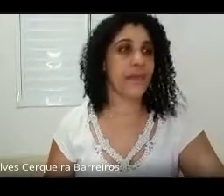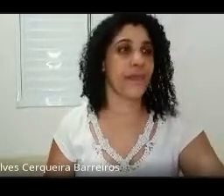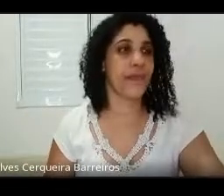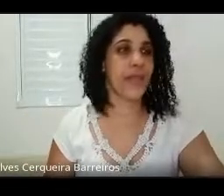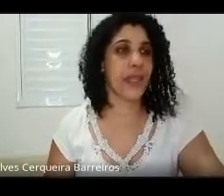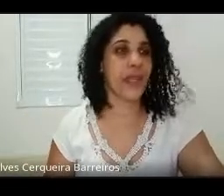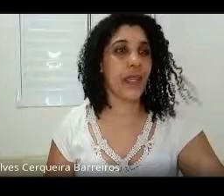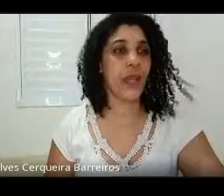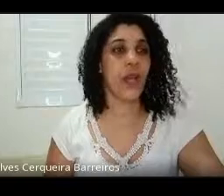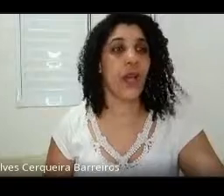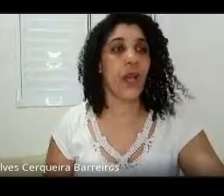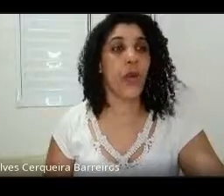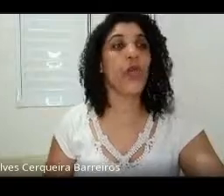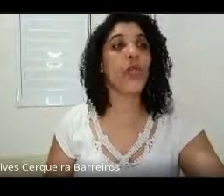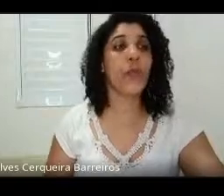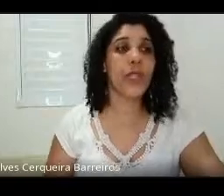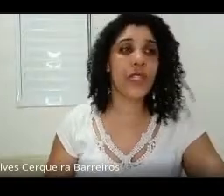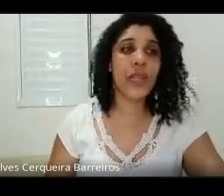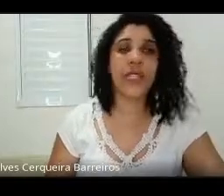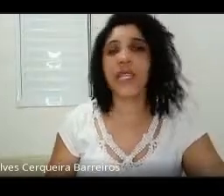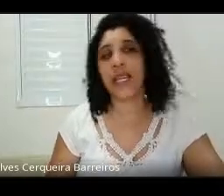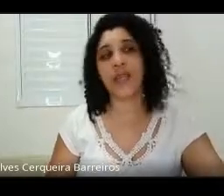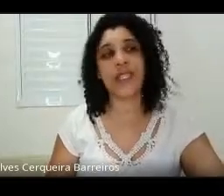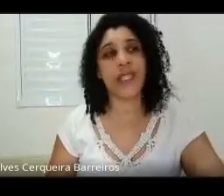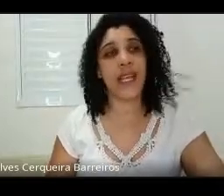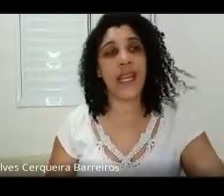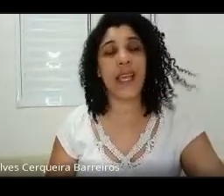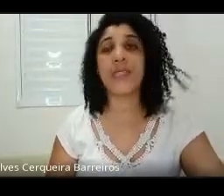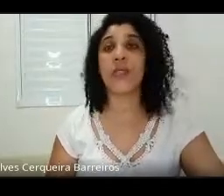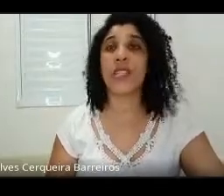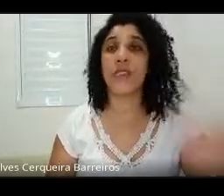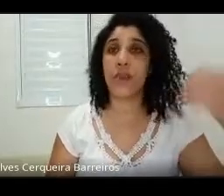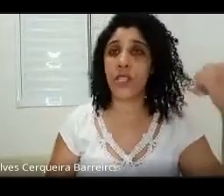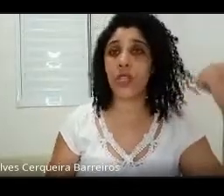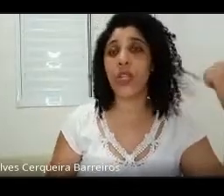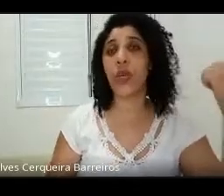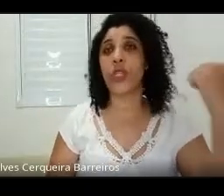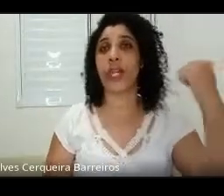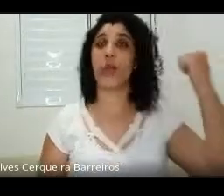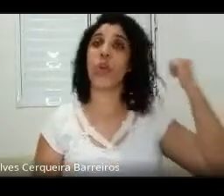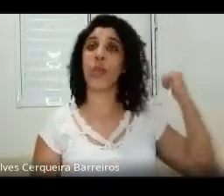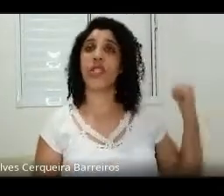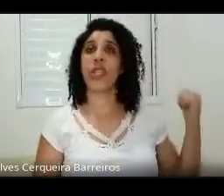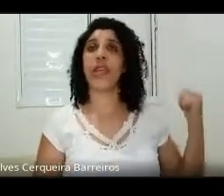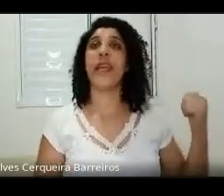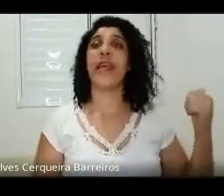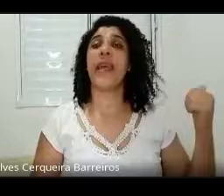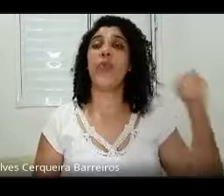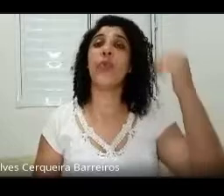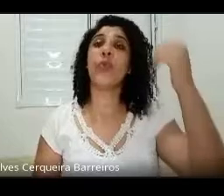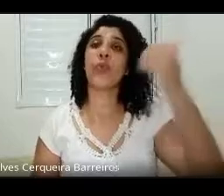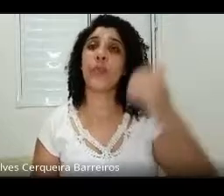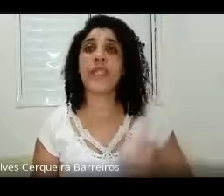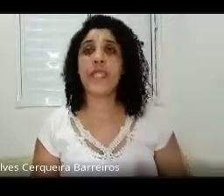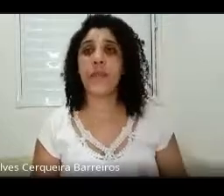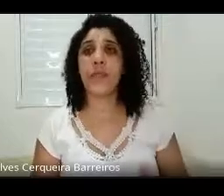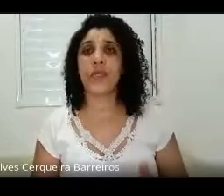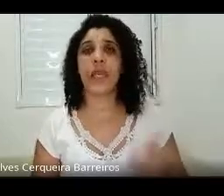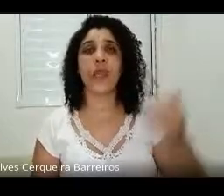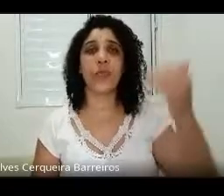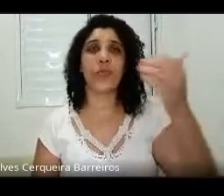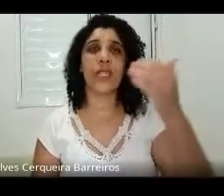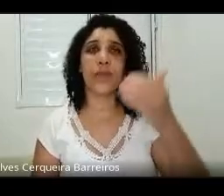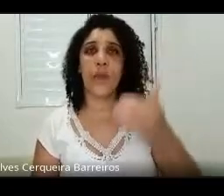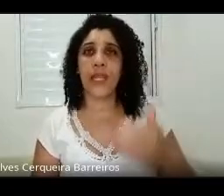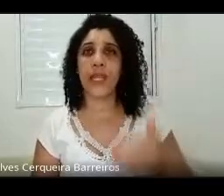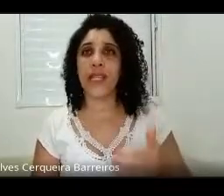brasileira. O outro mito é justamente dizer que a língua de sinais ela é exclusivamente icônica. Como eu mostrei, um dos princípios,